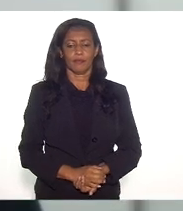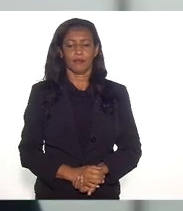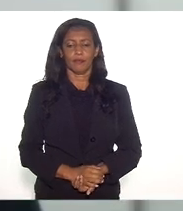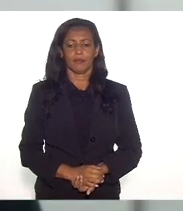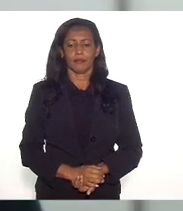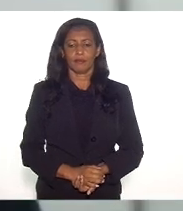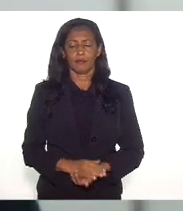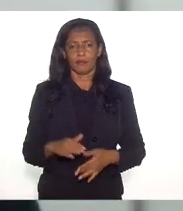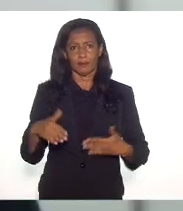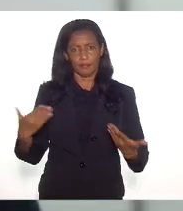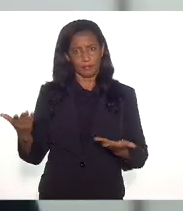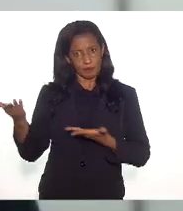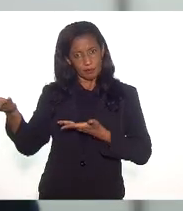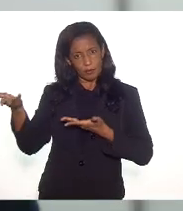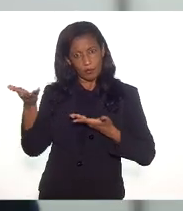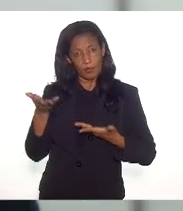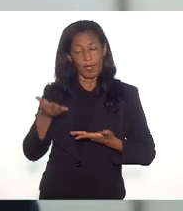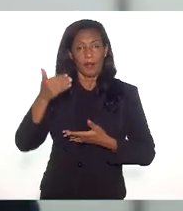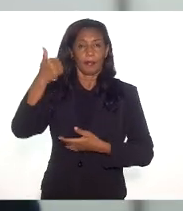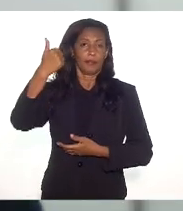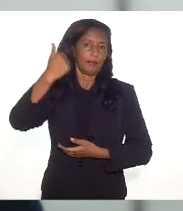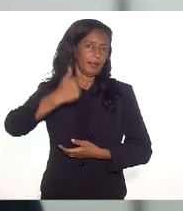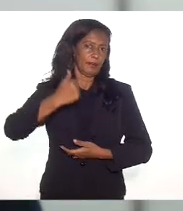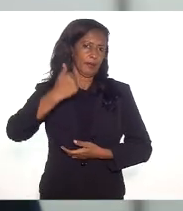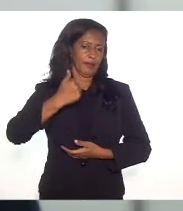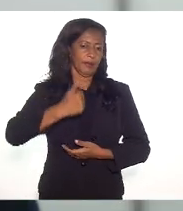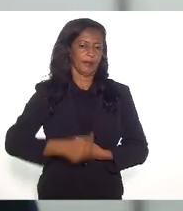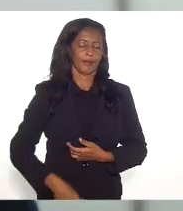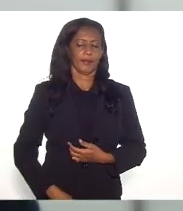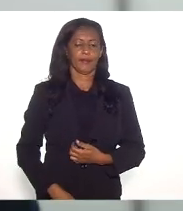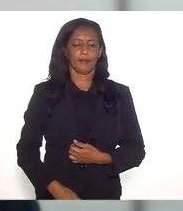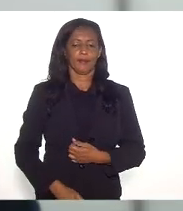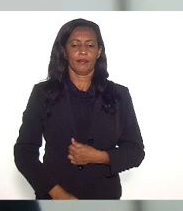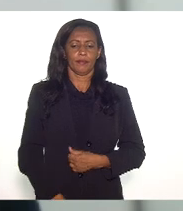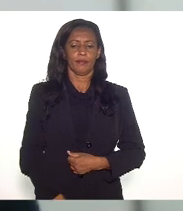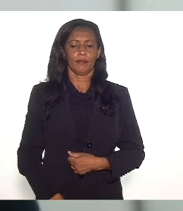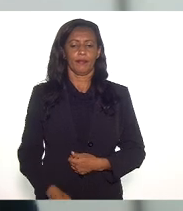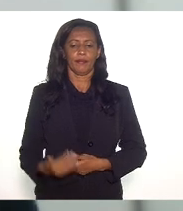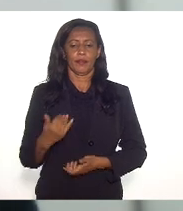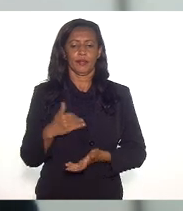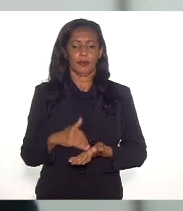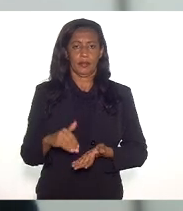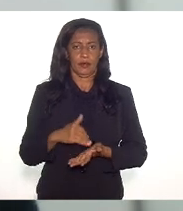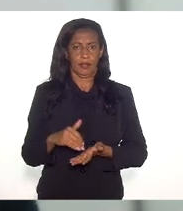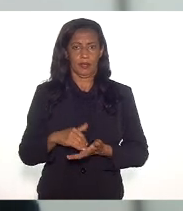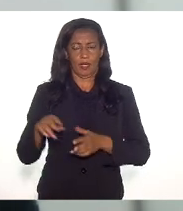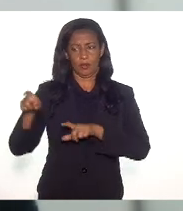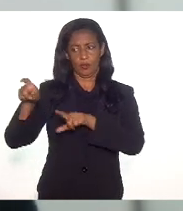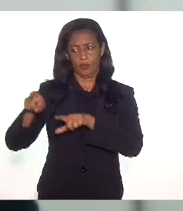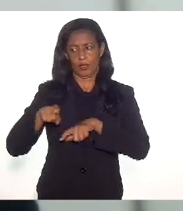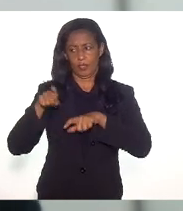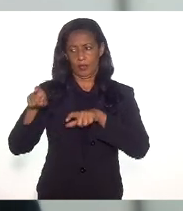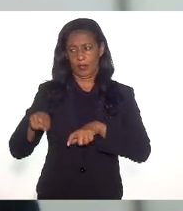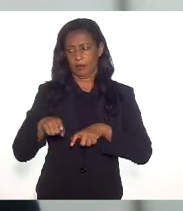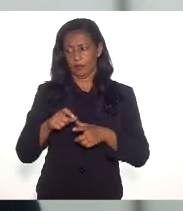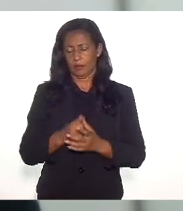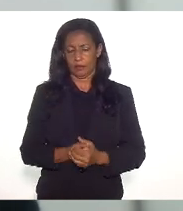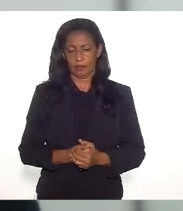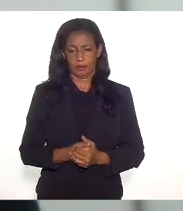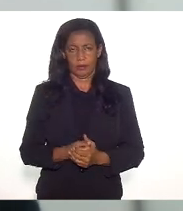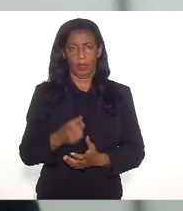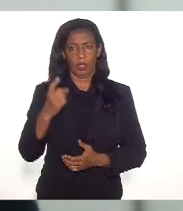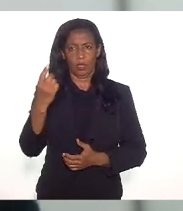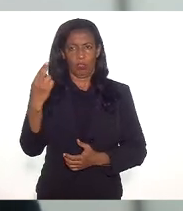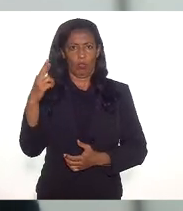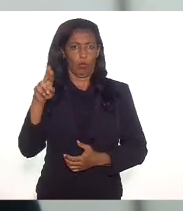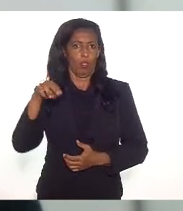queria convidar, primeiro, o secretário de Fazenda, doutor